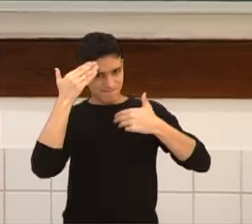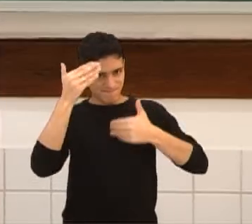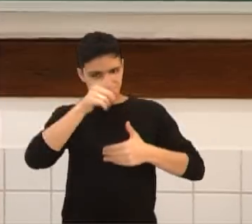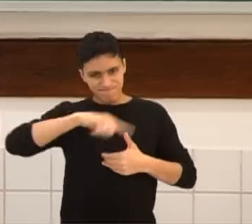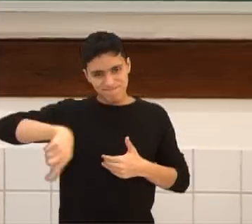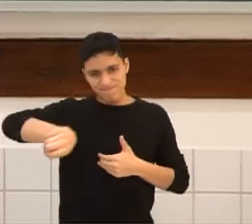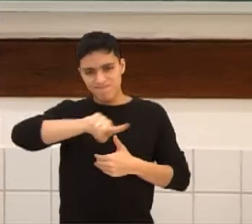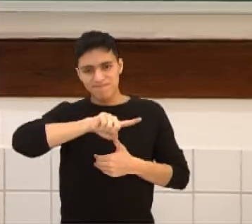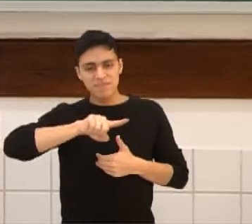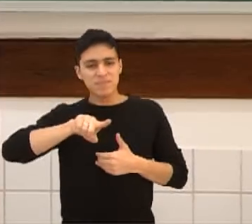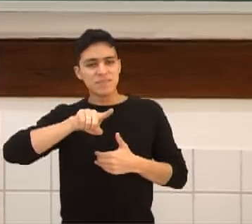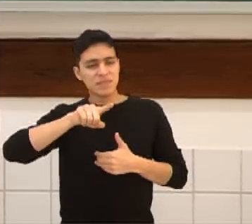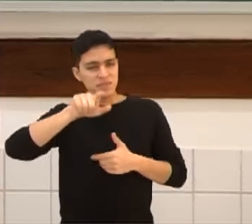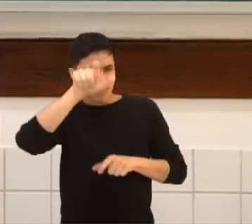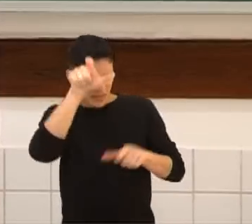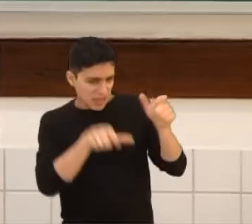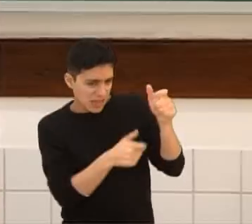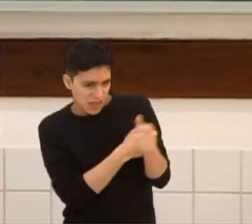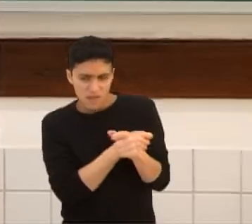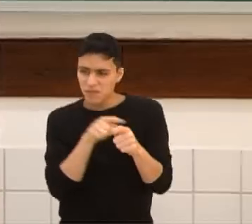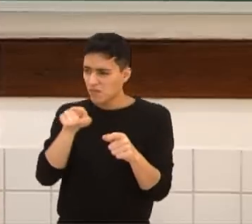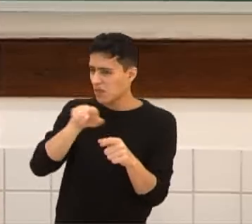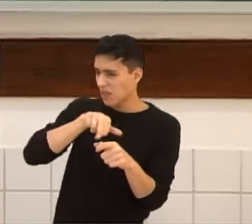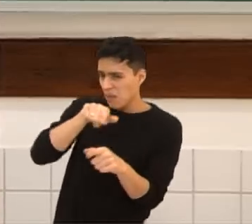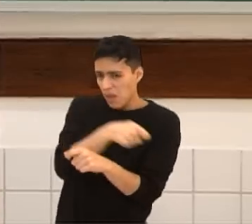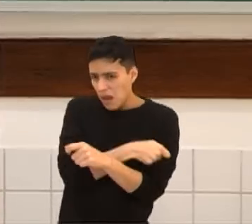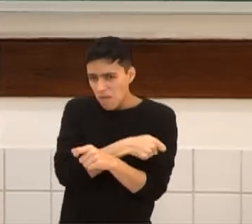a você, tanto a você estudante, quanto a você que